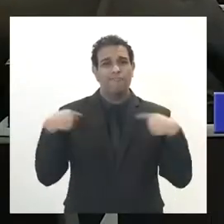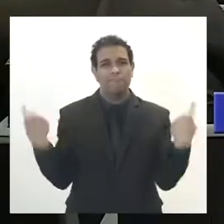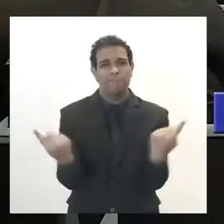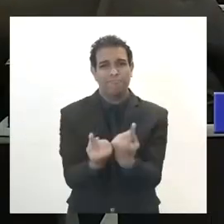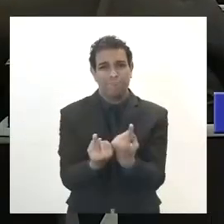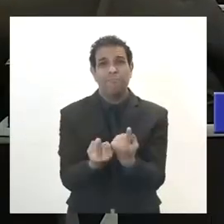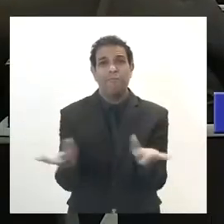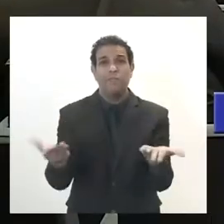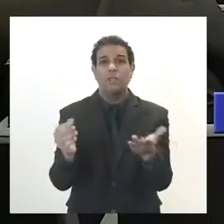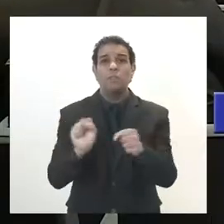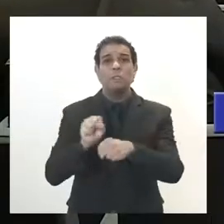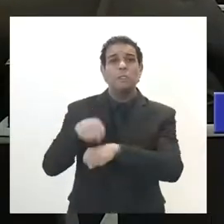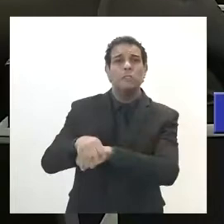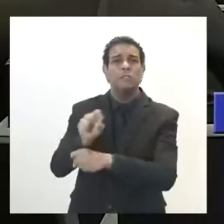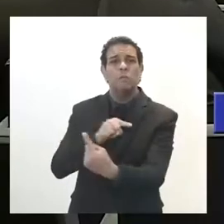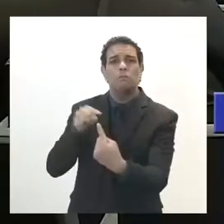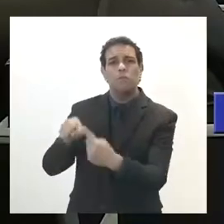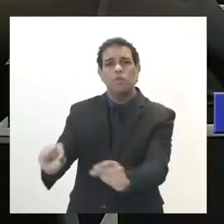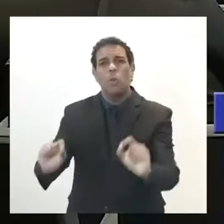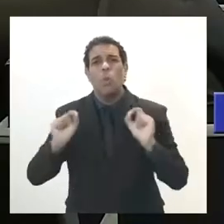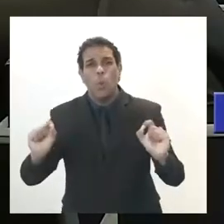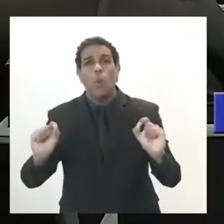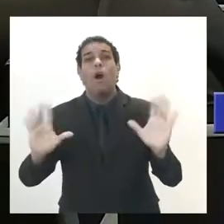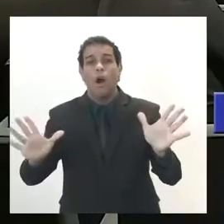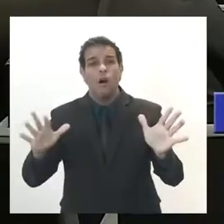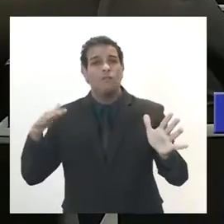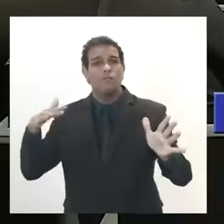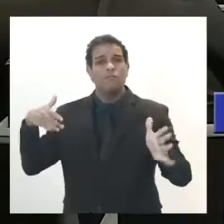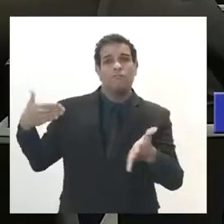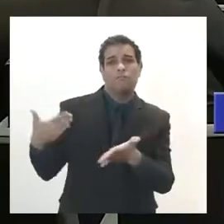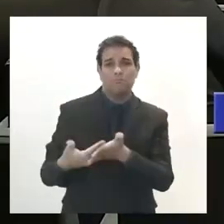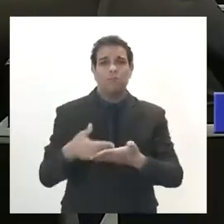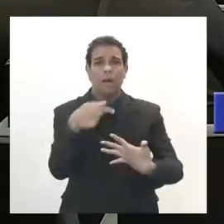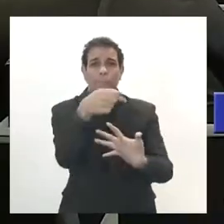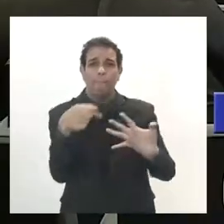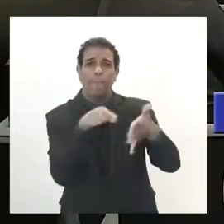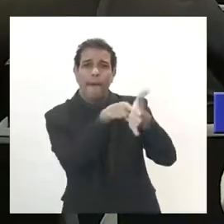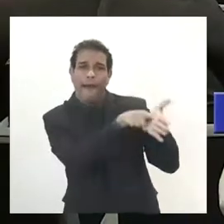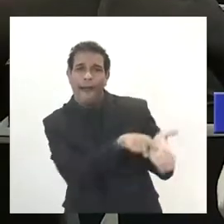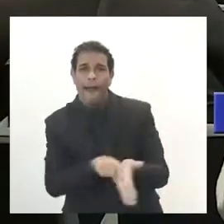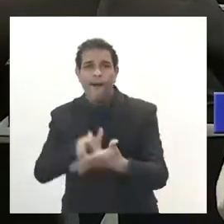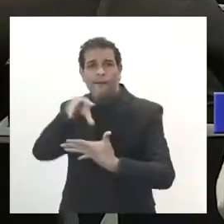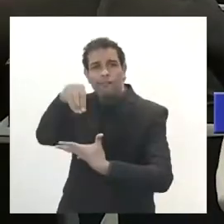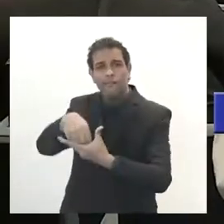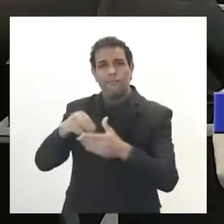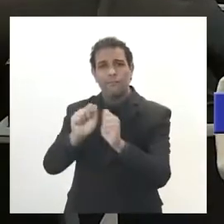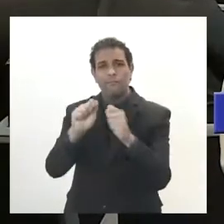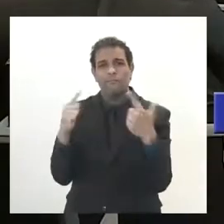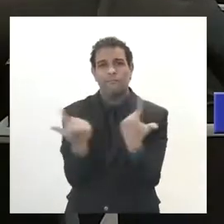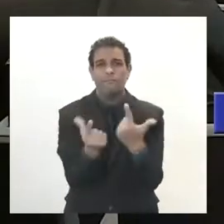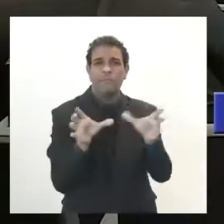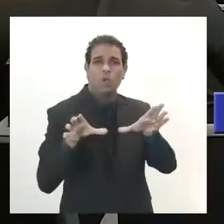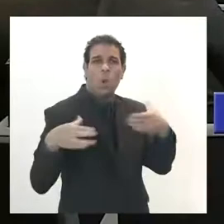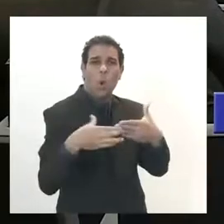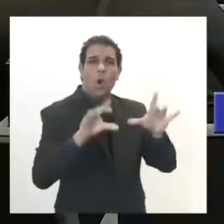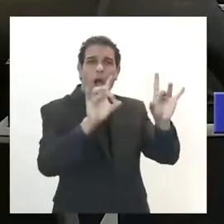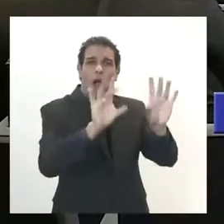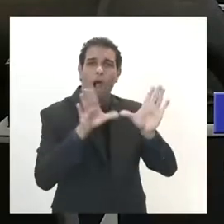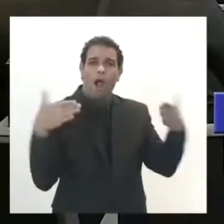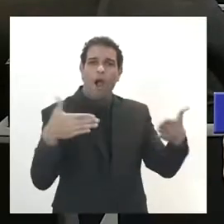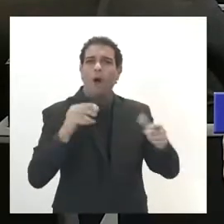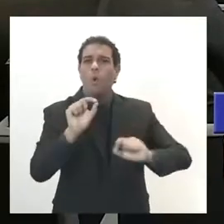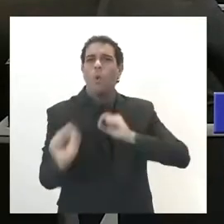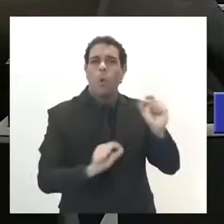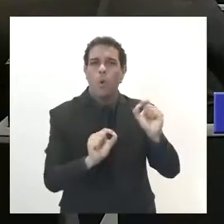E o seminário de hoje é um desdobramento dos trabalhos e da comissão especial destinada